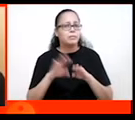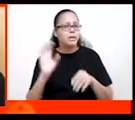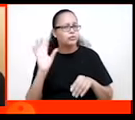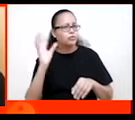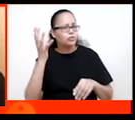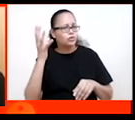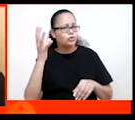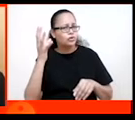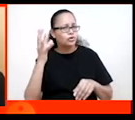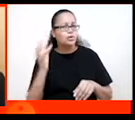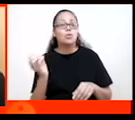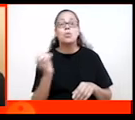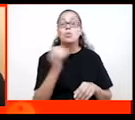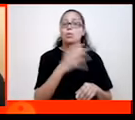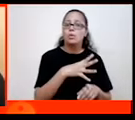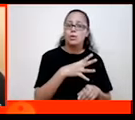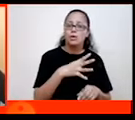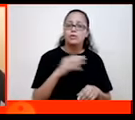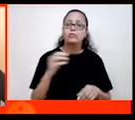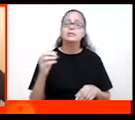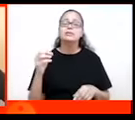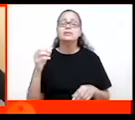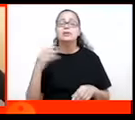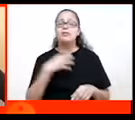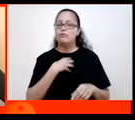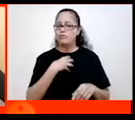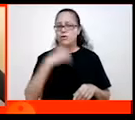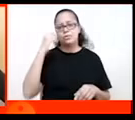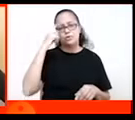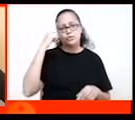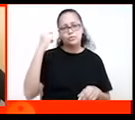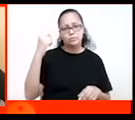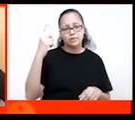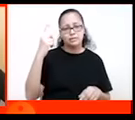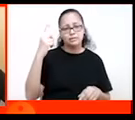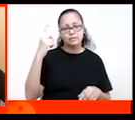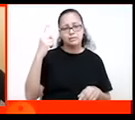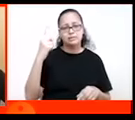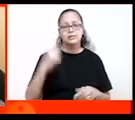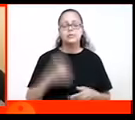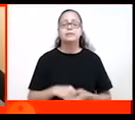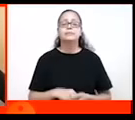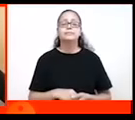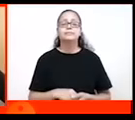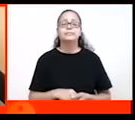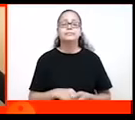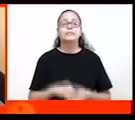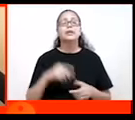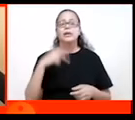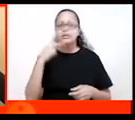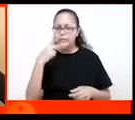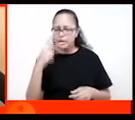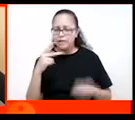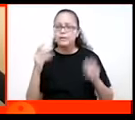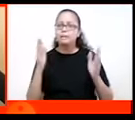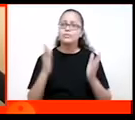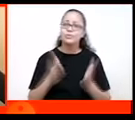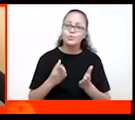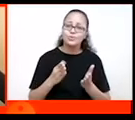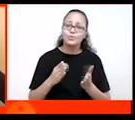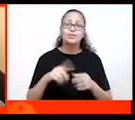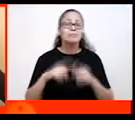surgiram, consequentemente, novos modelos, novas formas de se pensar o processo industrial, e são dessas formas que nós falaríamos na aula de hoje, né? Não